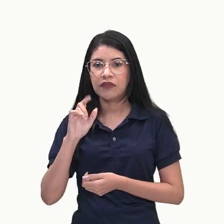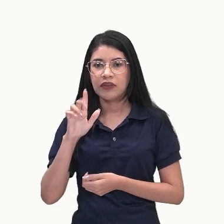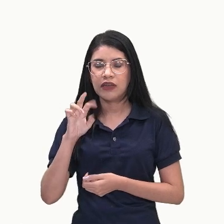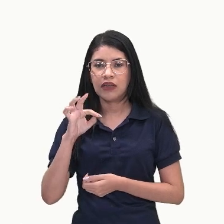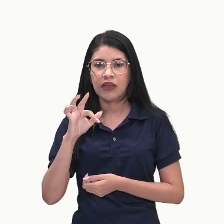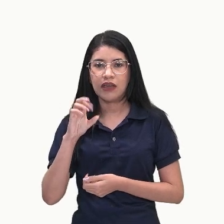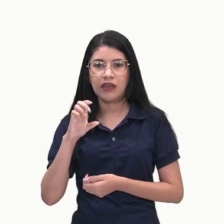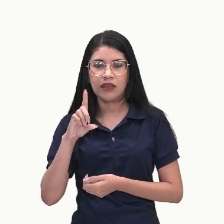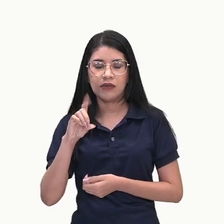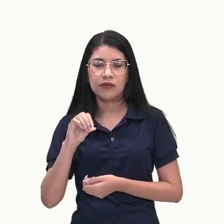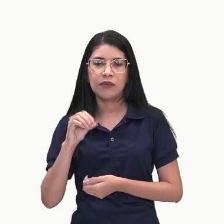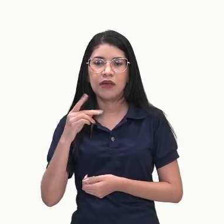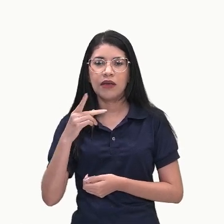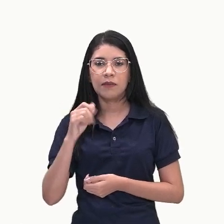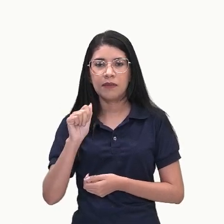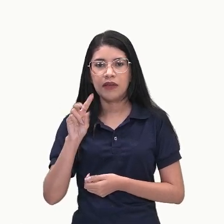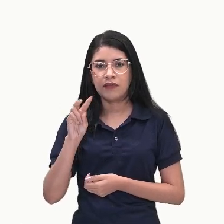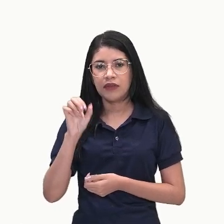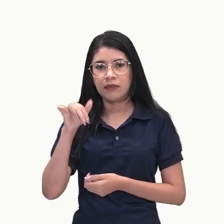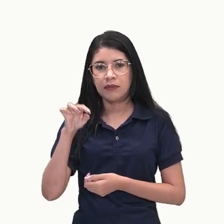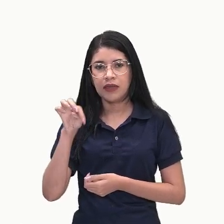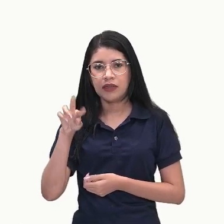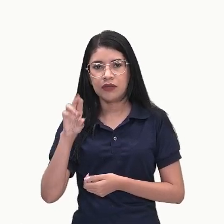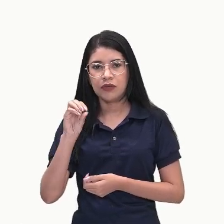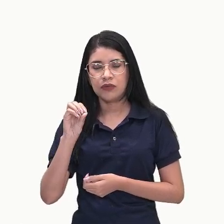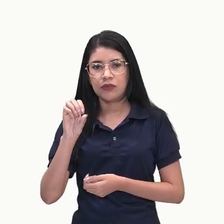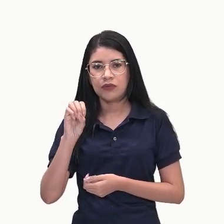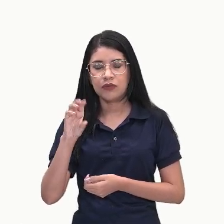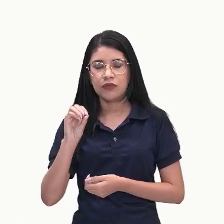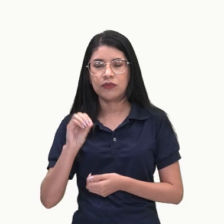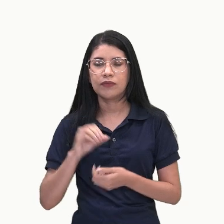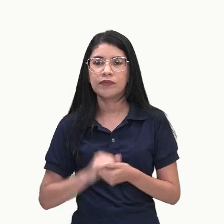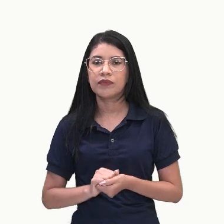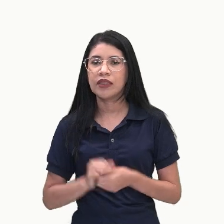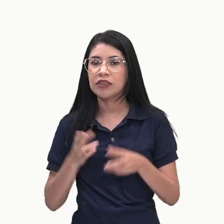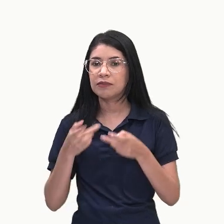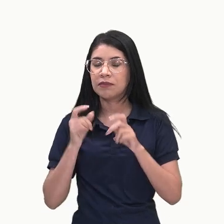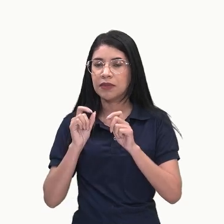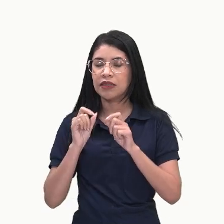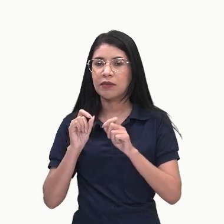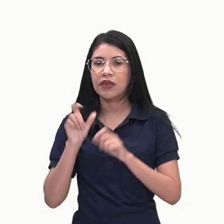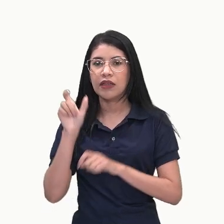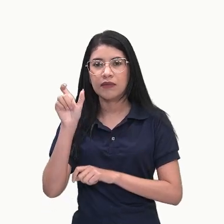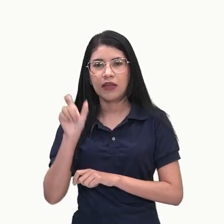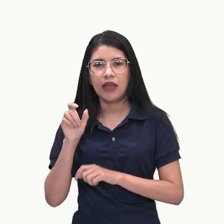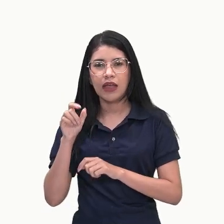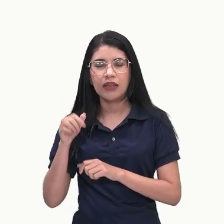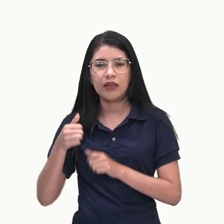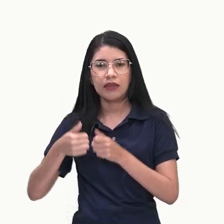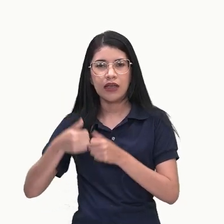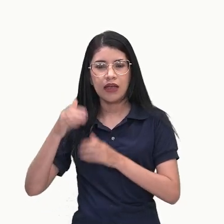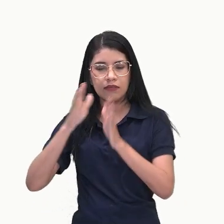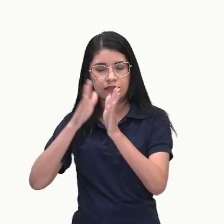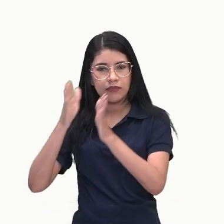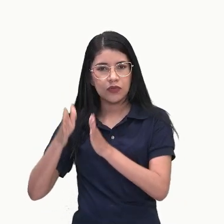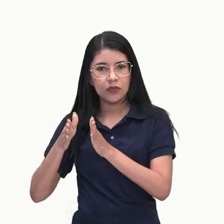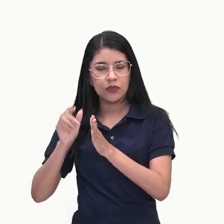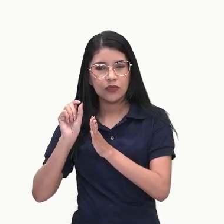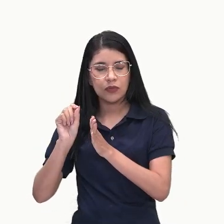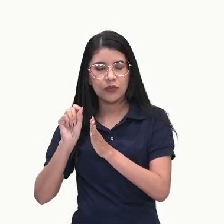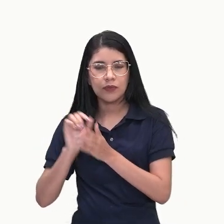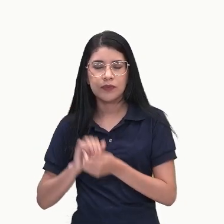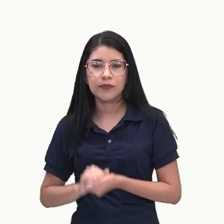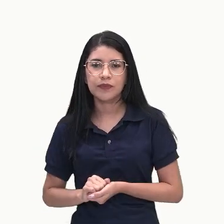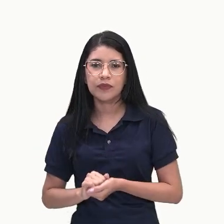aí do estratificado, o que a gente vai observar? No estratificado nós podemos observar que,